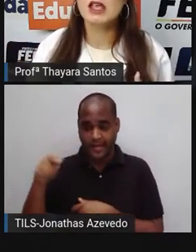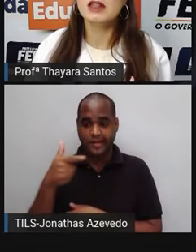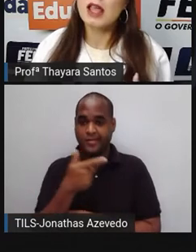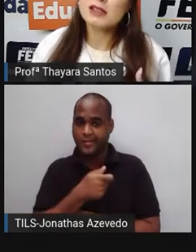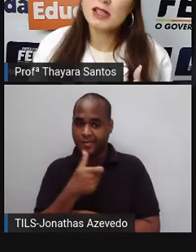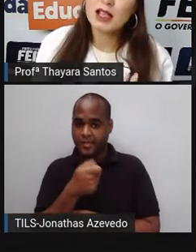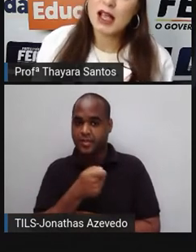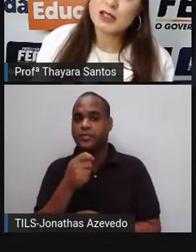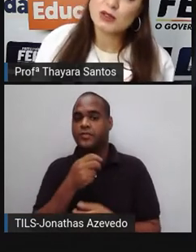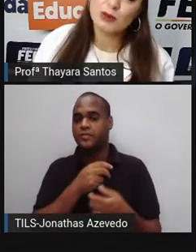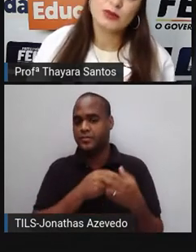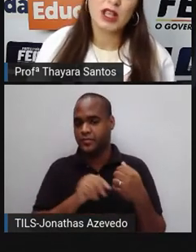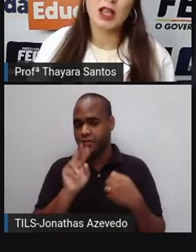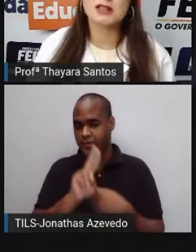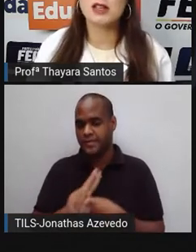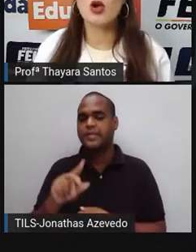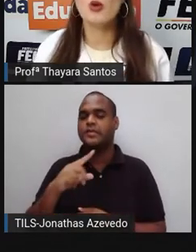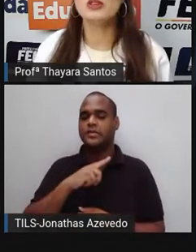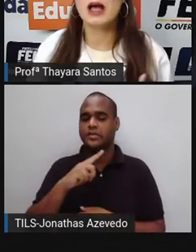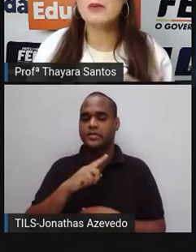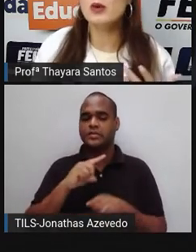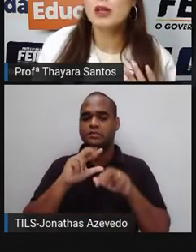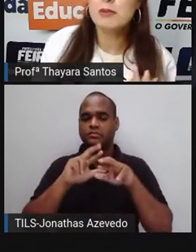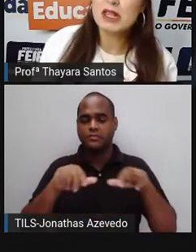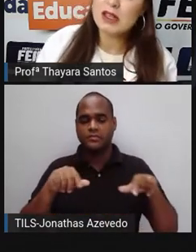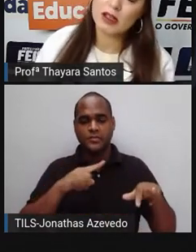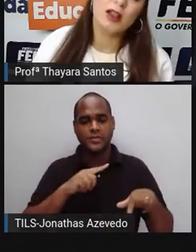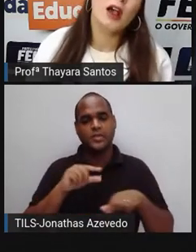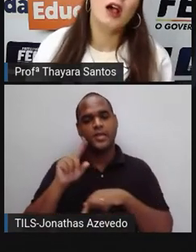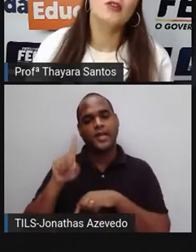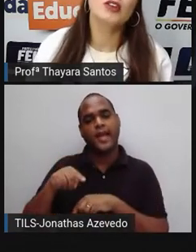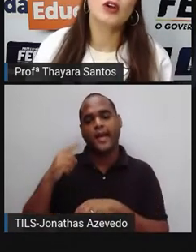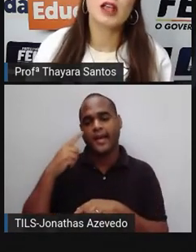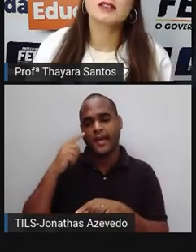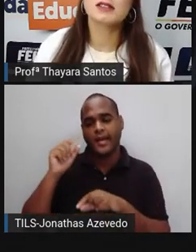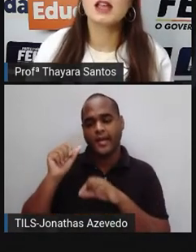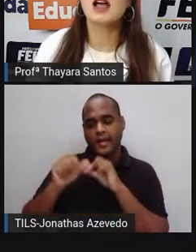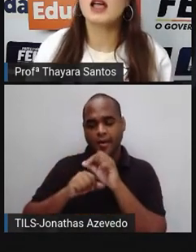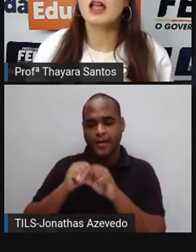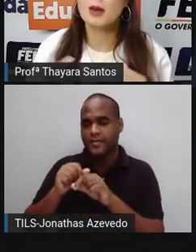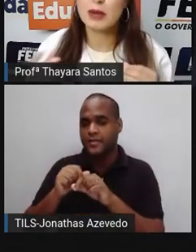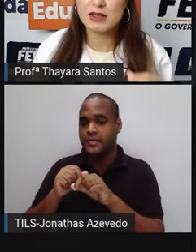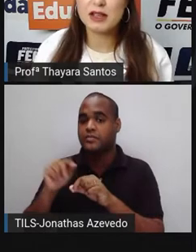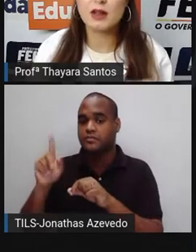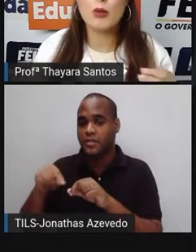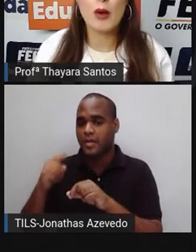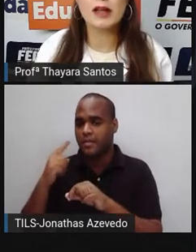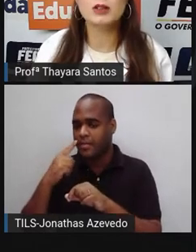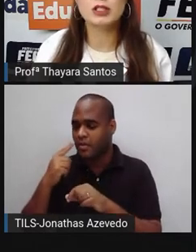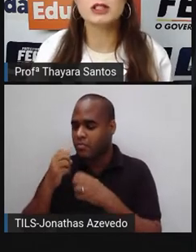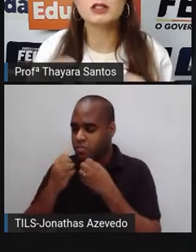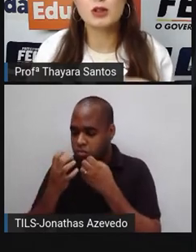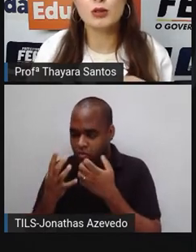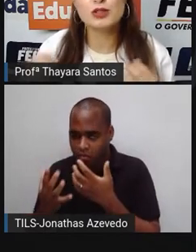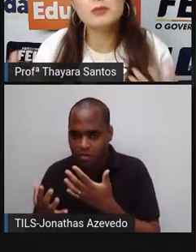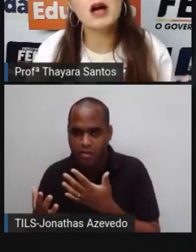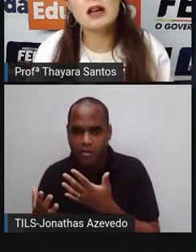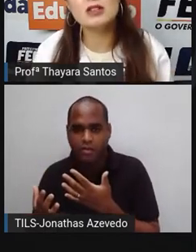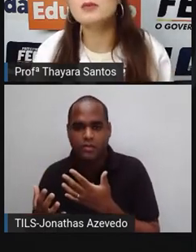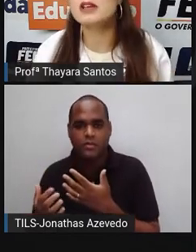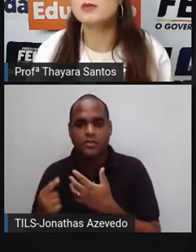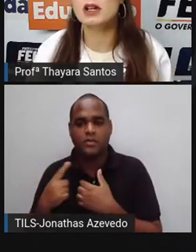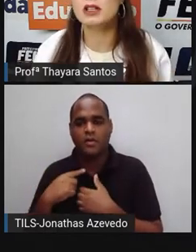e nesse caso né Assim como na bulimia a vigorexia é apresenta um quadro de